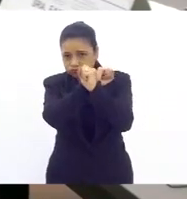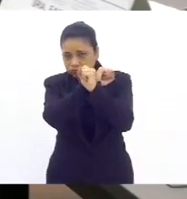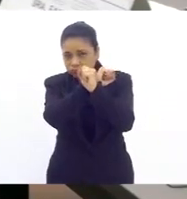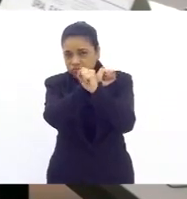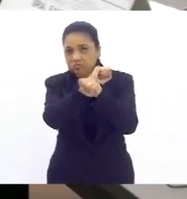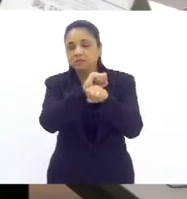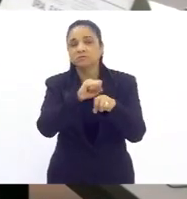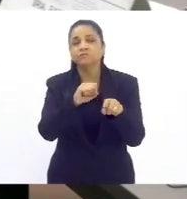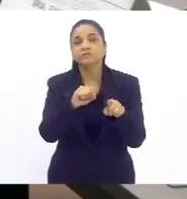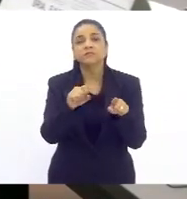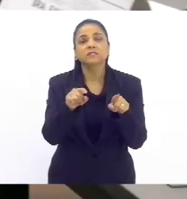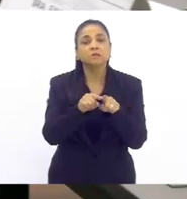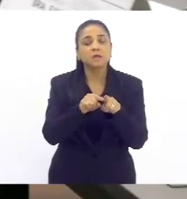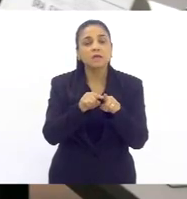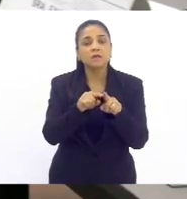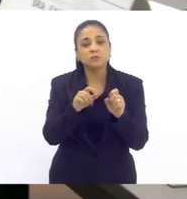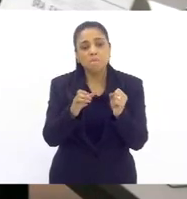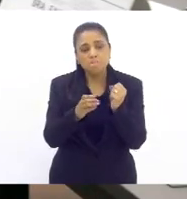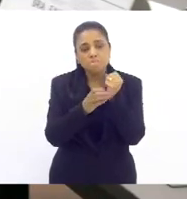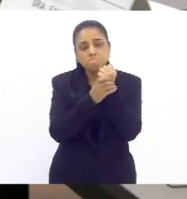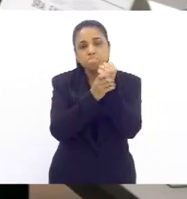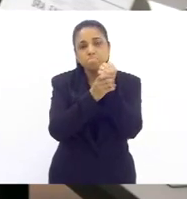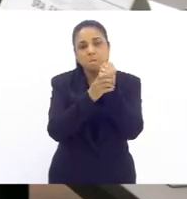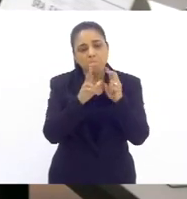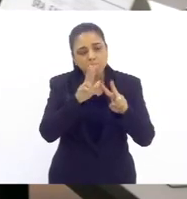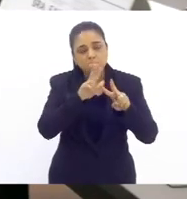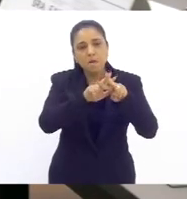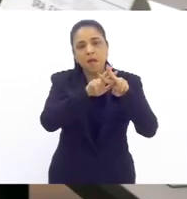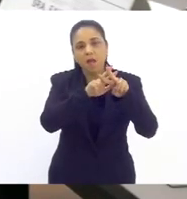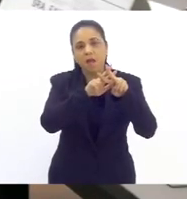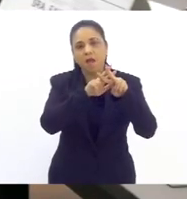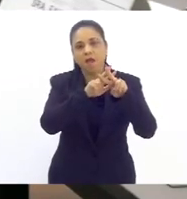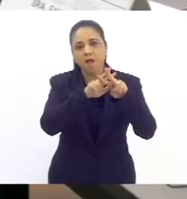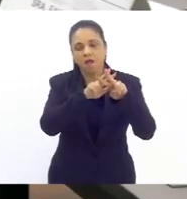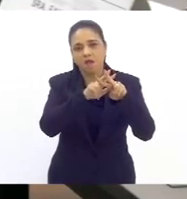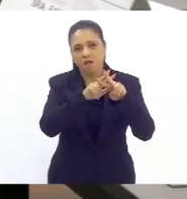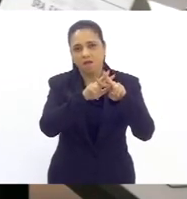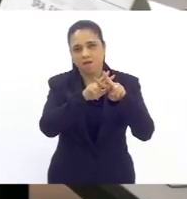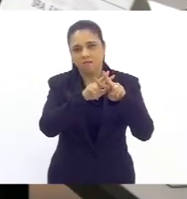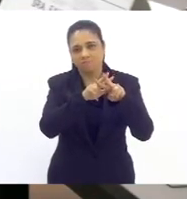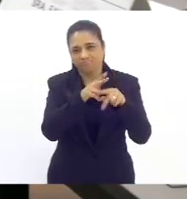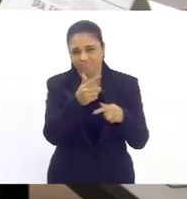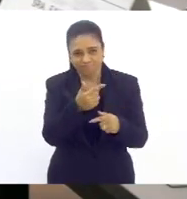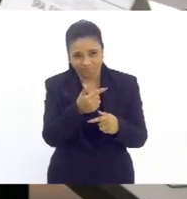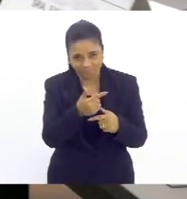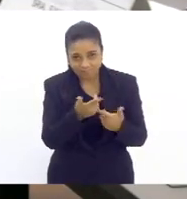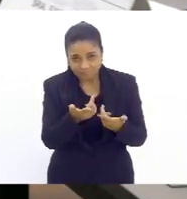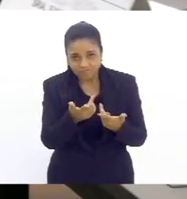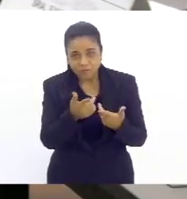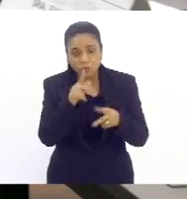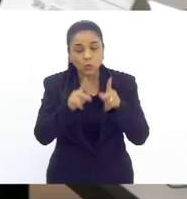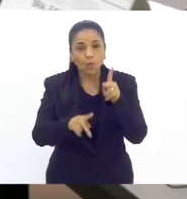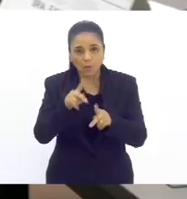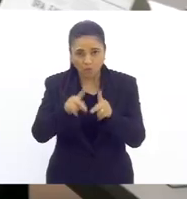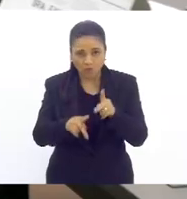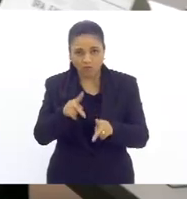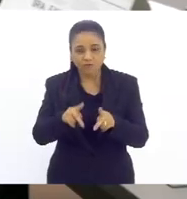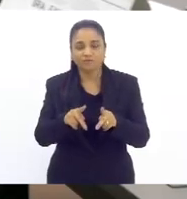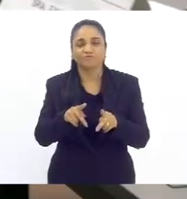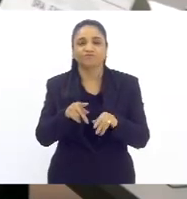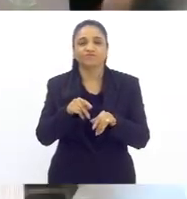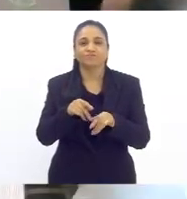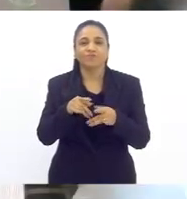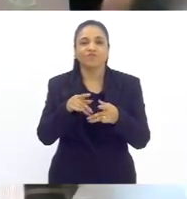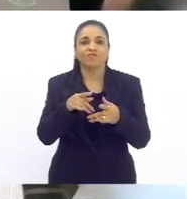é mais uma forma de aprisionamento de cárcere do nosso povo né e é isso gente eu não vou falar mais porque